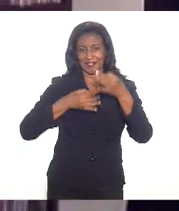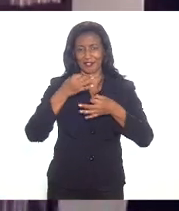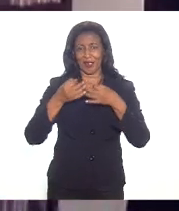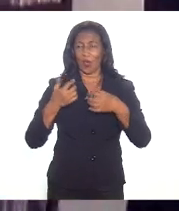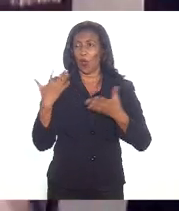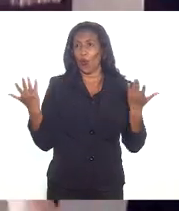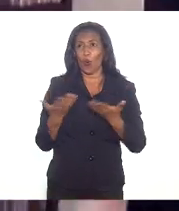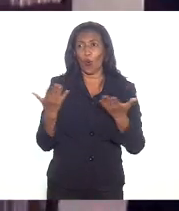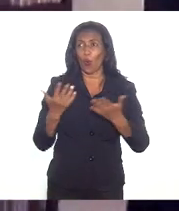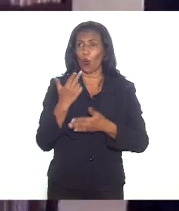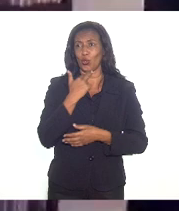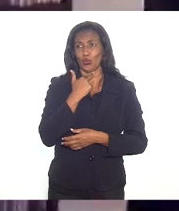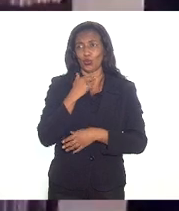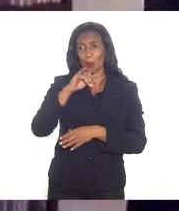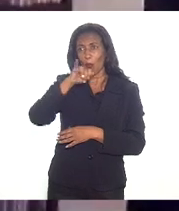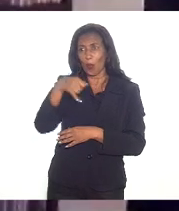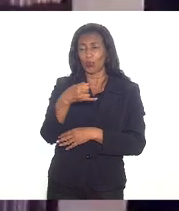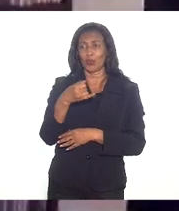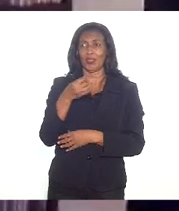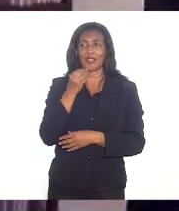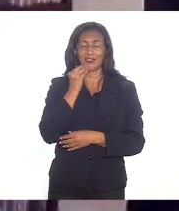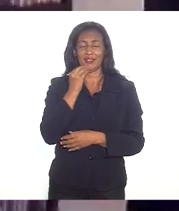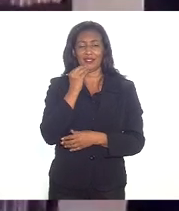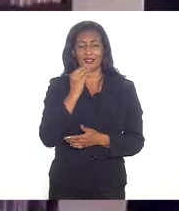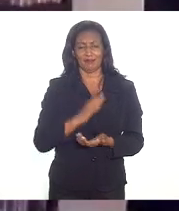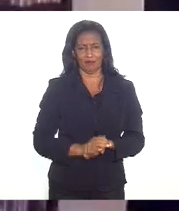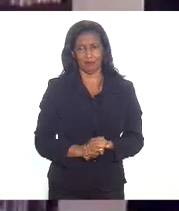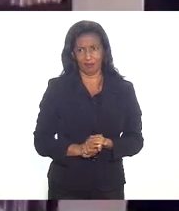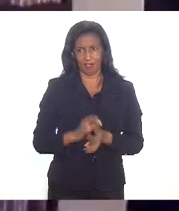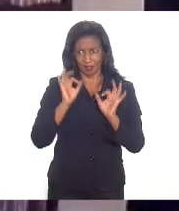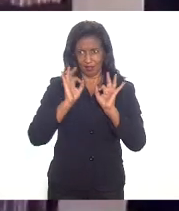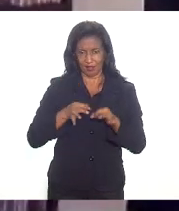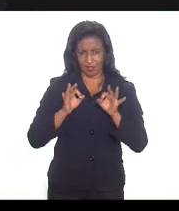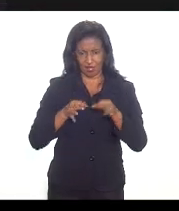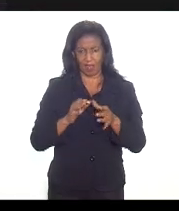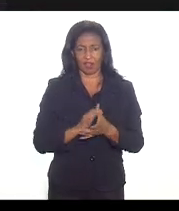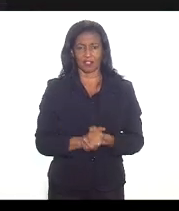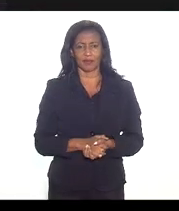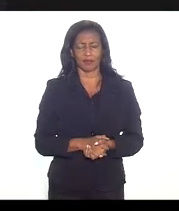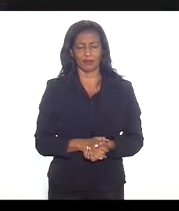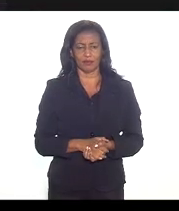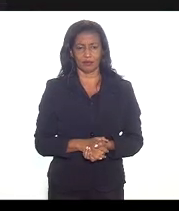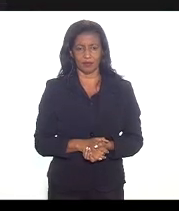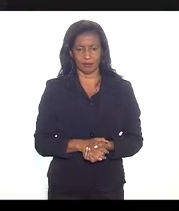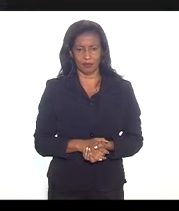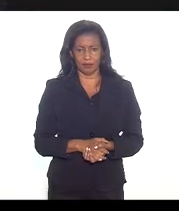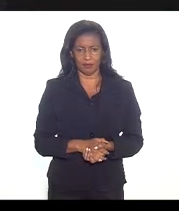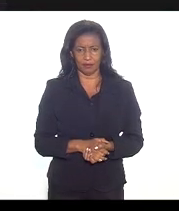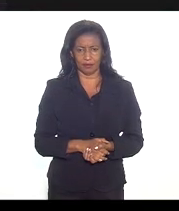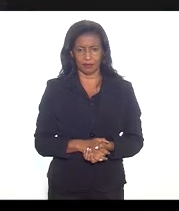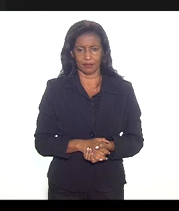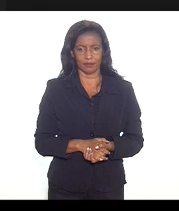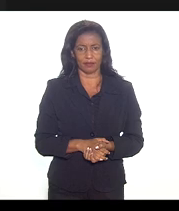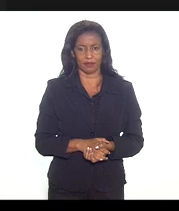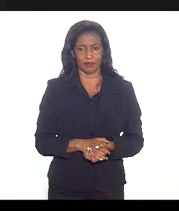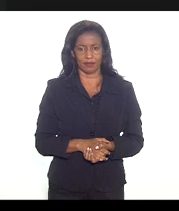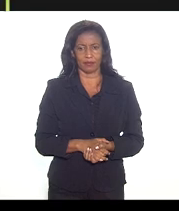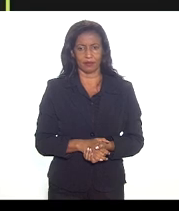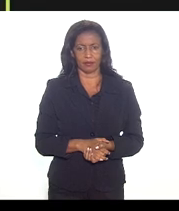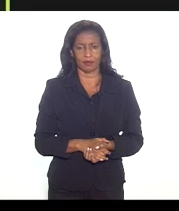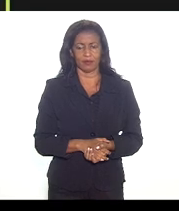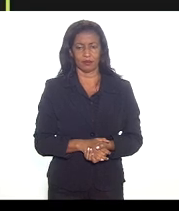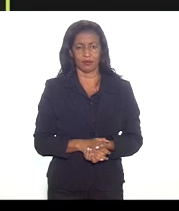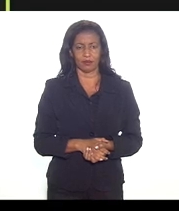tendo oportunidade. Prazer, prazer. Se quiser, então, a gente pode fazer por Zoom com a sua equipe também. Podemos